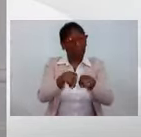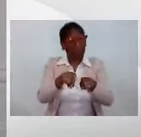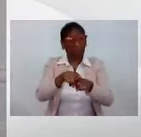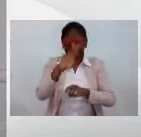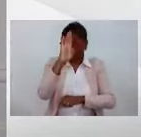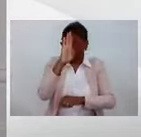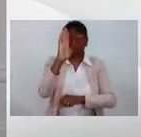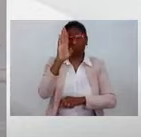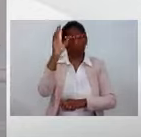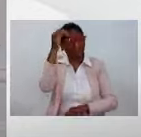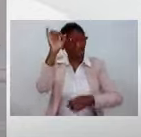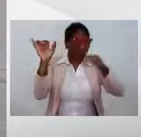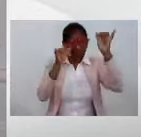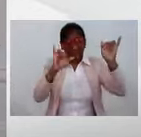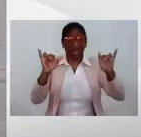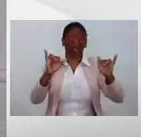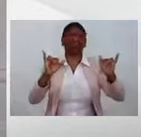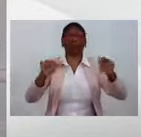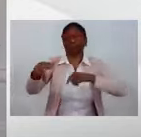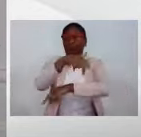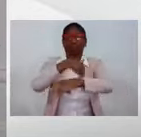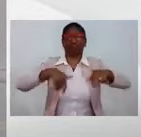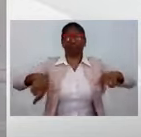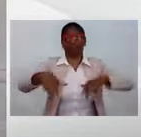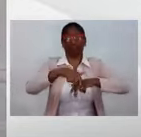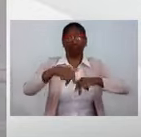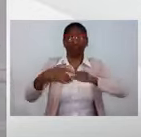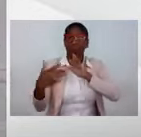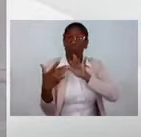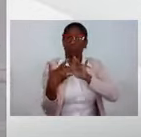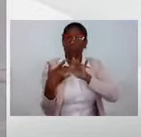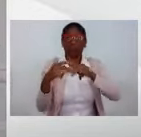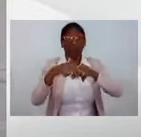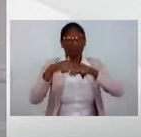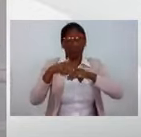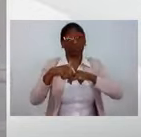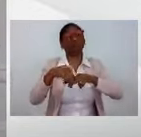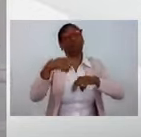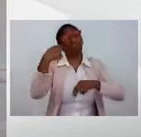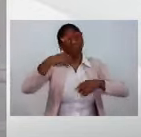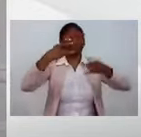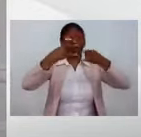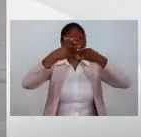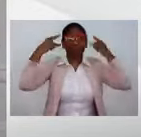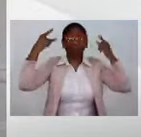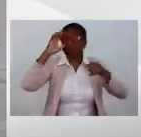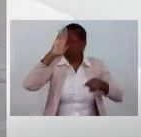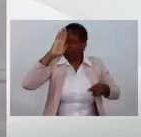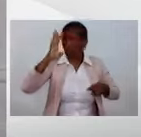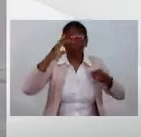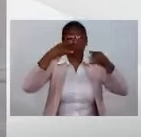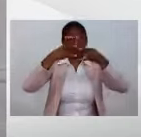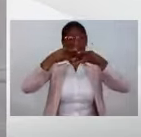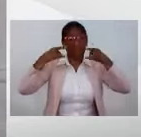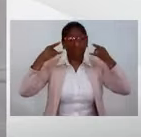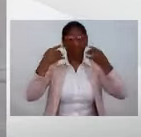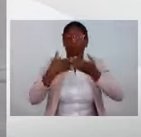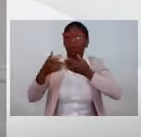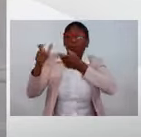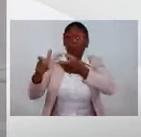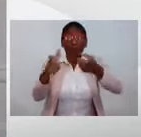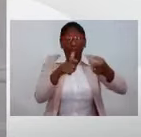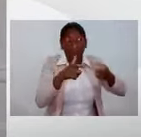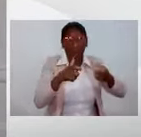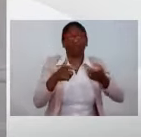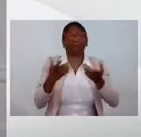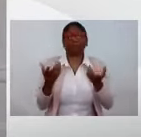principalmente, evitar a exposição de outras pessoas ao risco. Por isso que o reforço do uso da máscara é fundamental, né, em todos os momentos, em todos